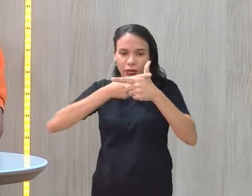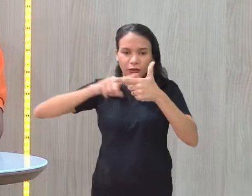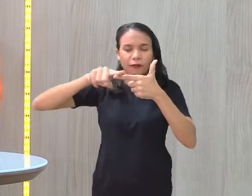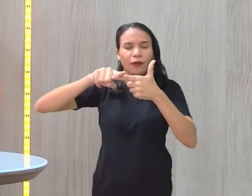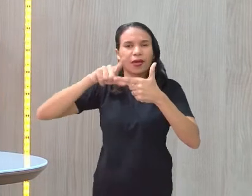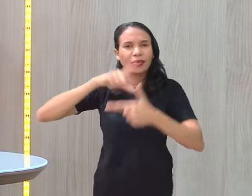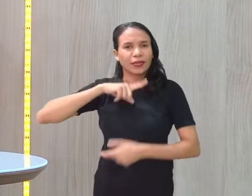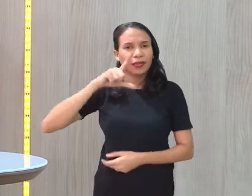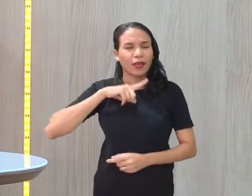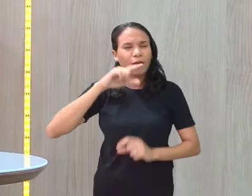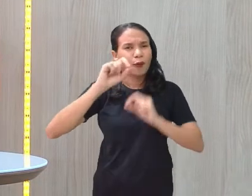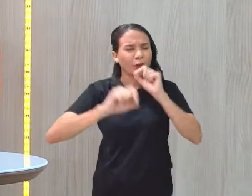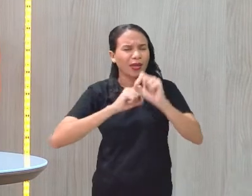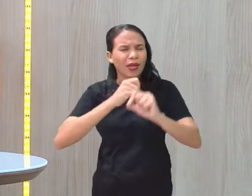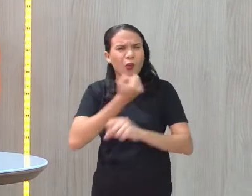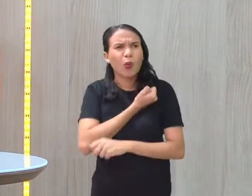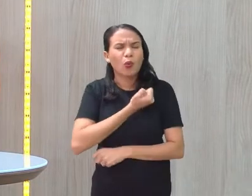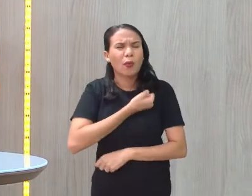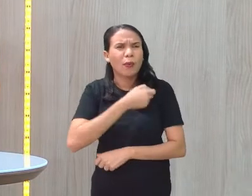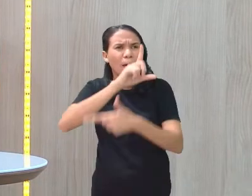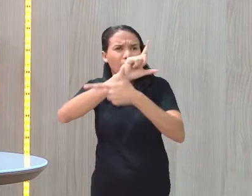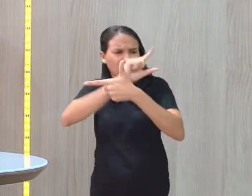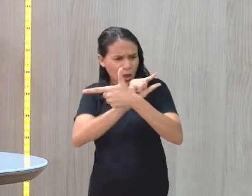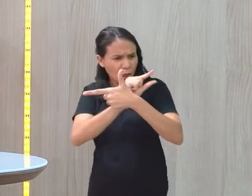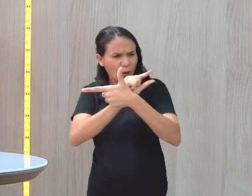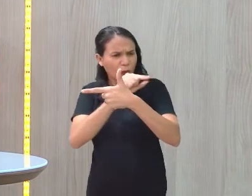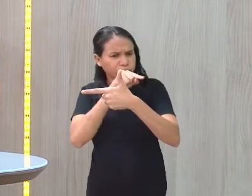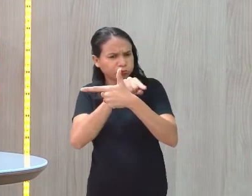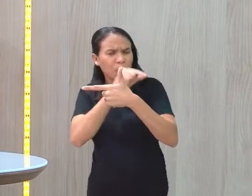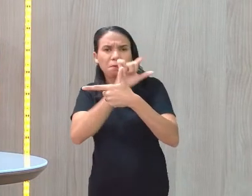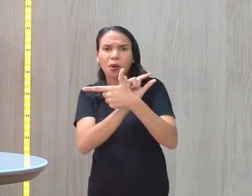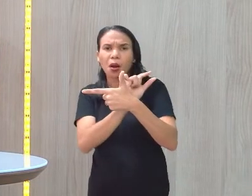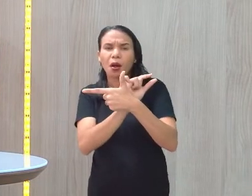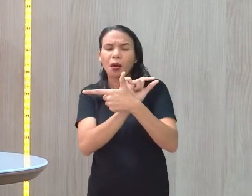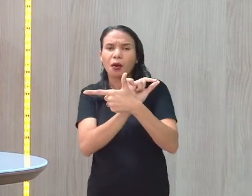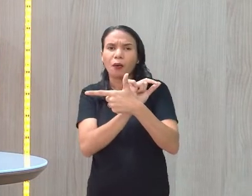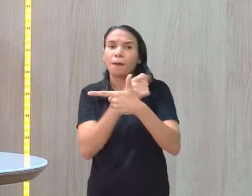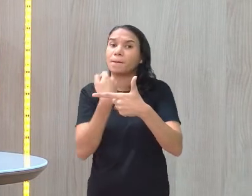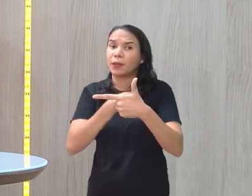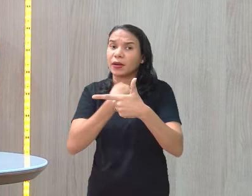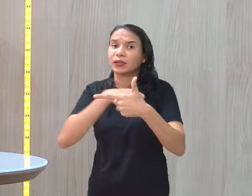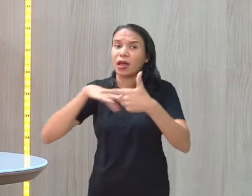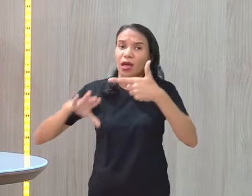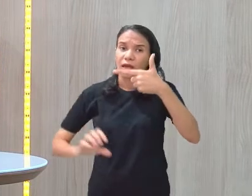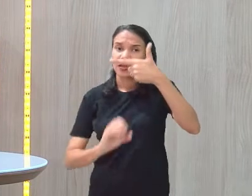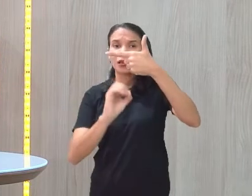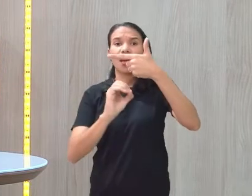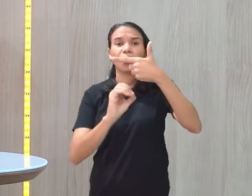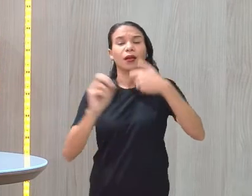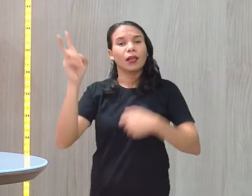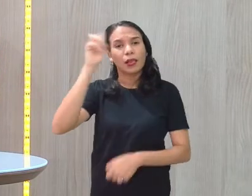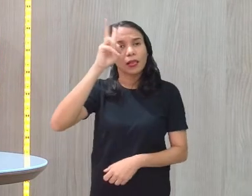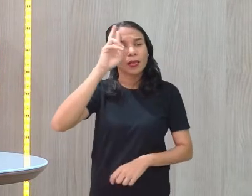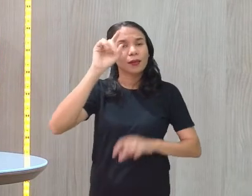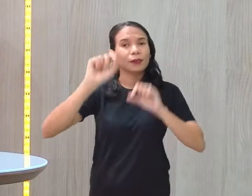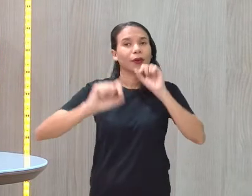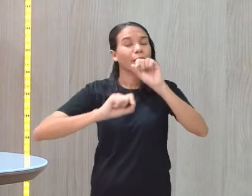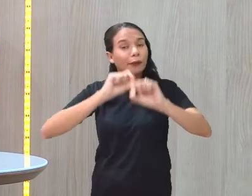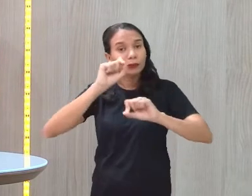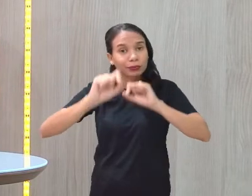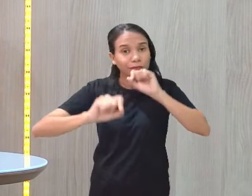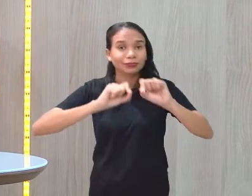e você tem um número menor, né, do que o que vai dividir, você tem que acrescentar um zero. E lembrar que